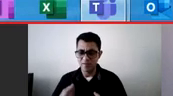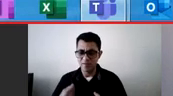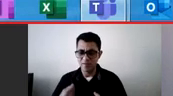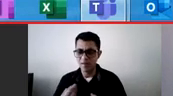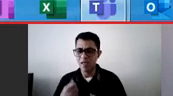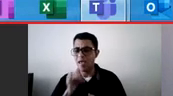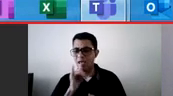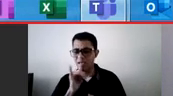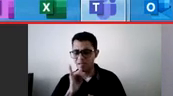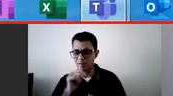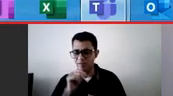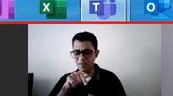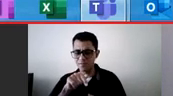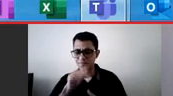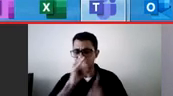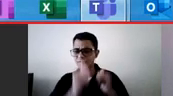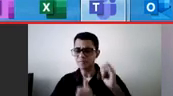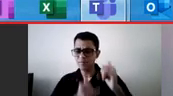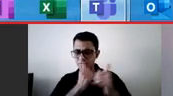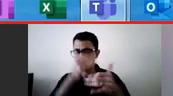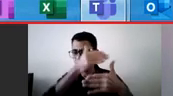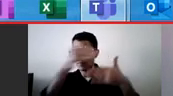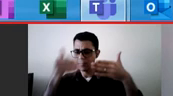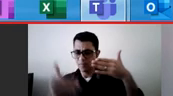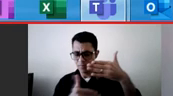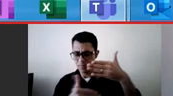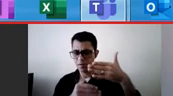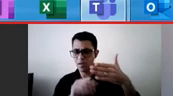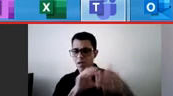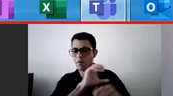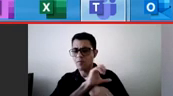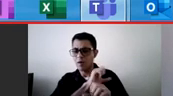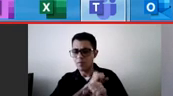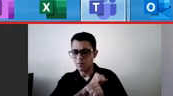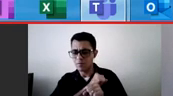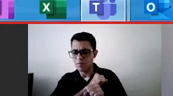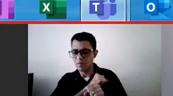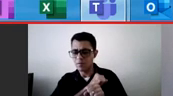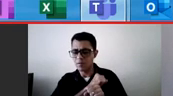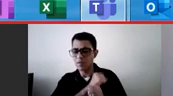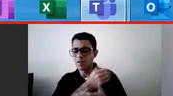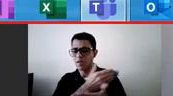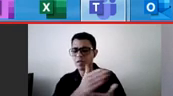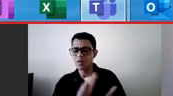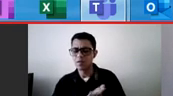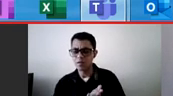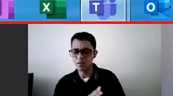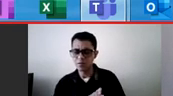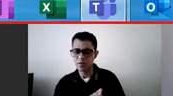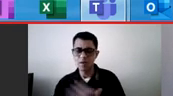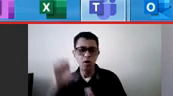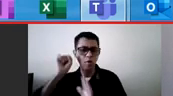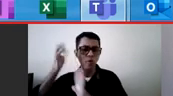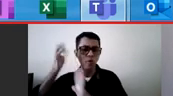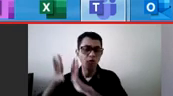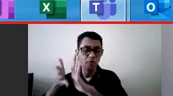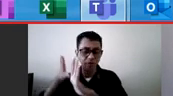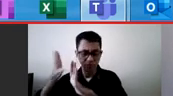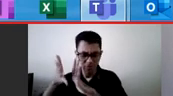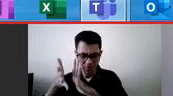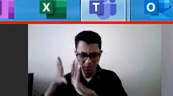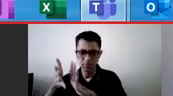nem aqui no PowerPoint, ser capaz de demonstrar paixão, empolgação pela vida. Nada mais é do que isso, ouvir as pessoas, isso te traz